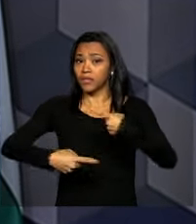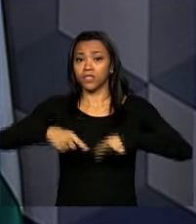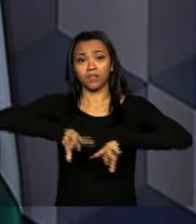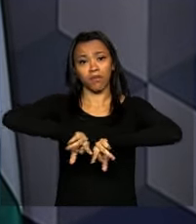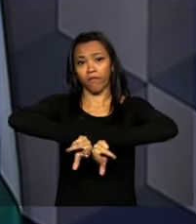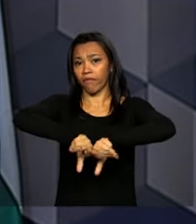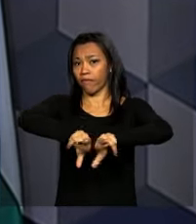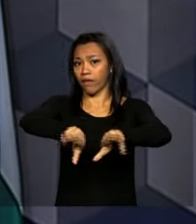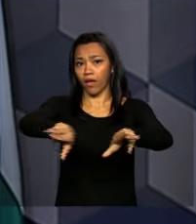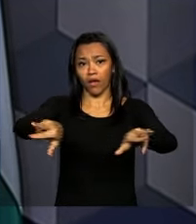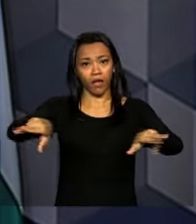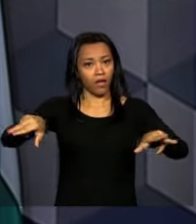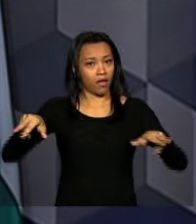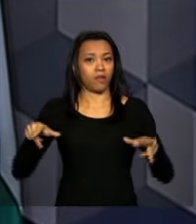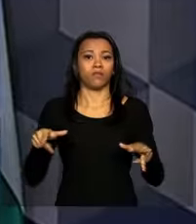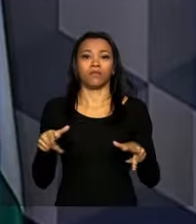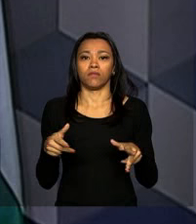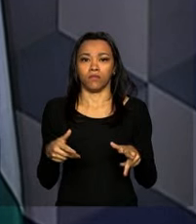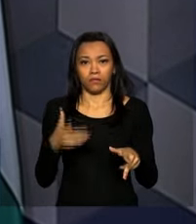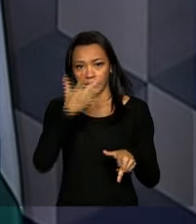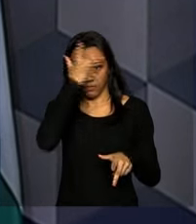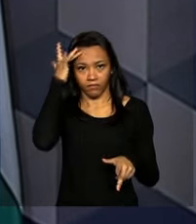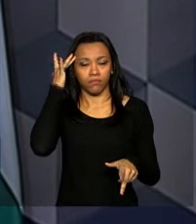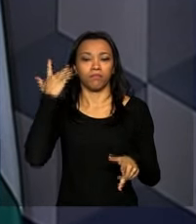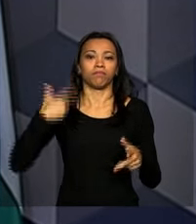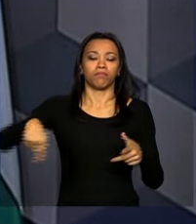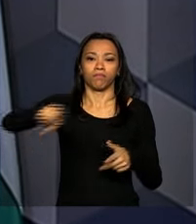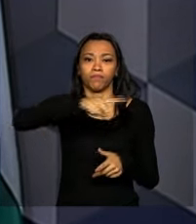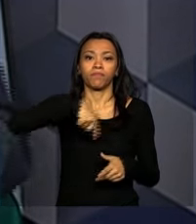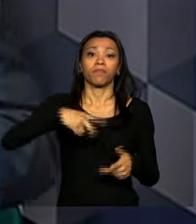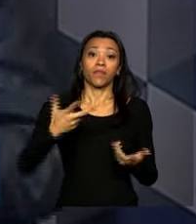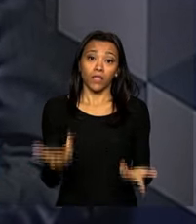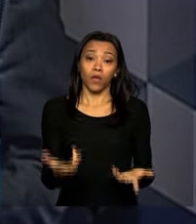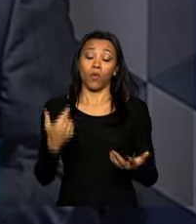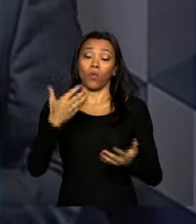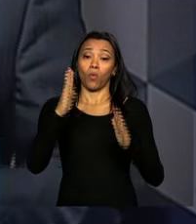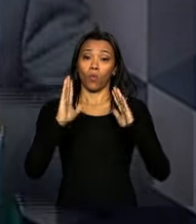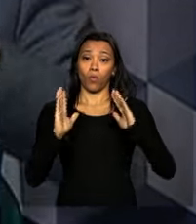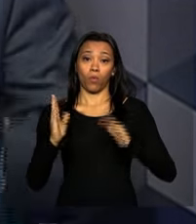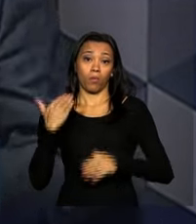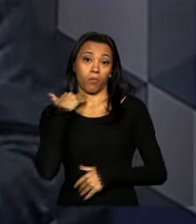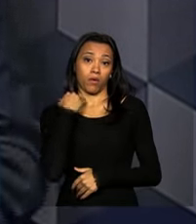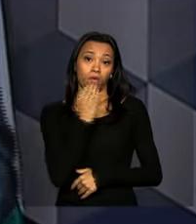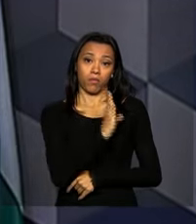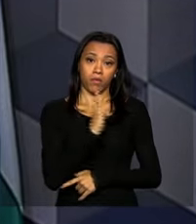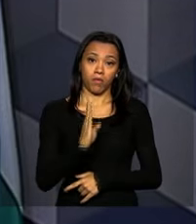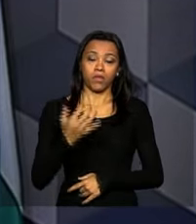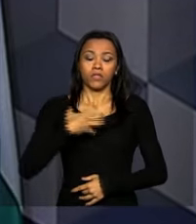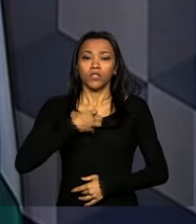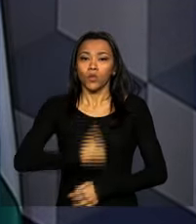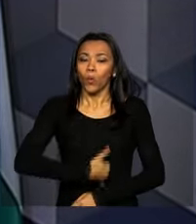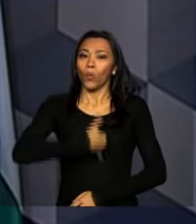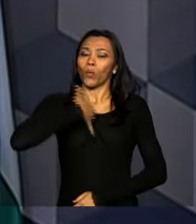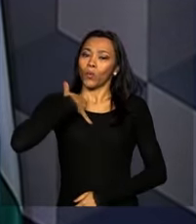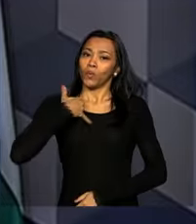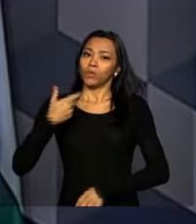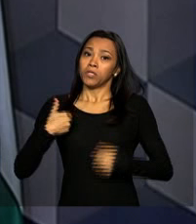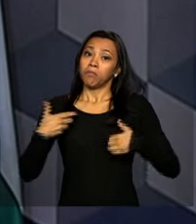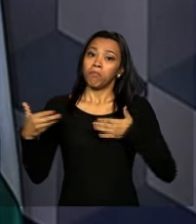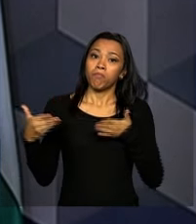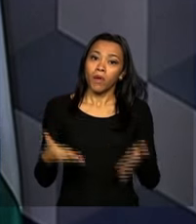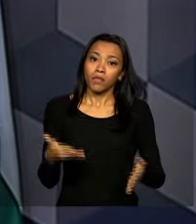agricultores no Brasil. E o Banco do Brasil se orgulha de participar da execução dessa política através do crédito